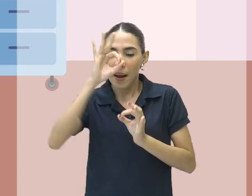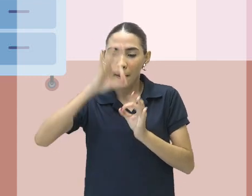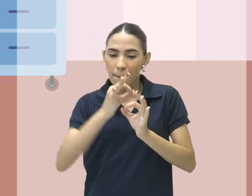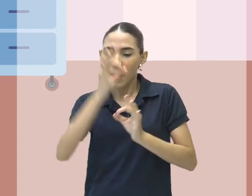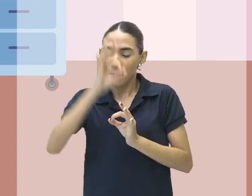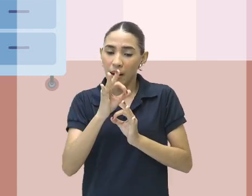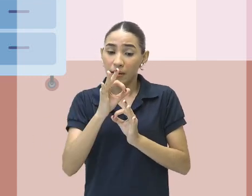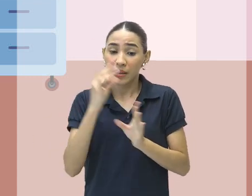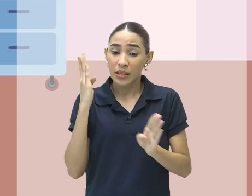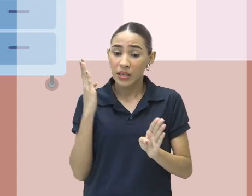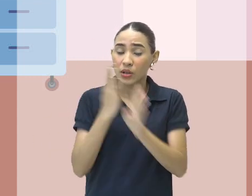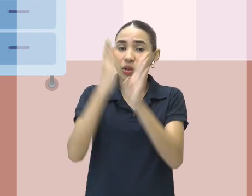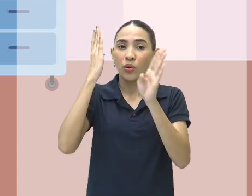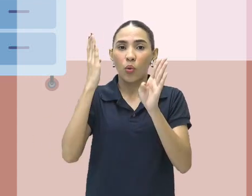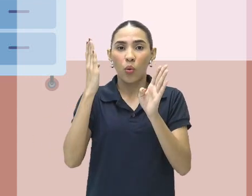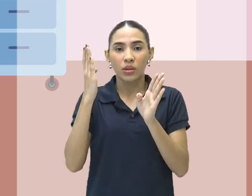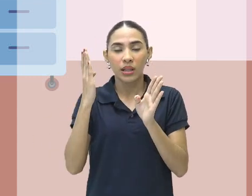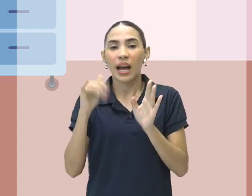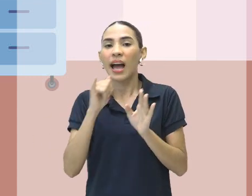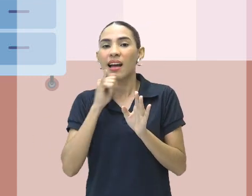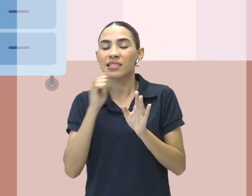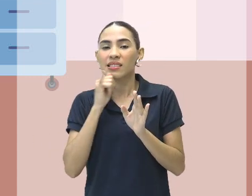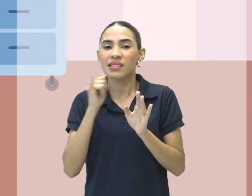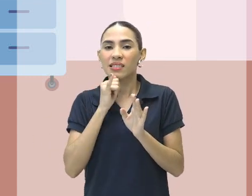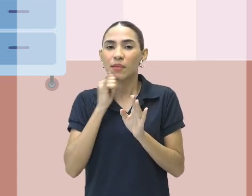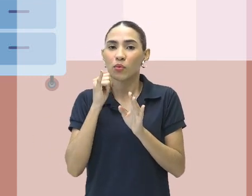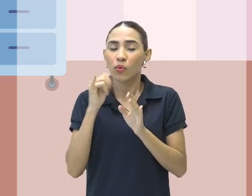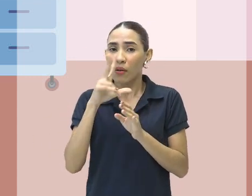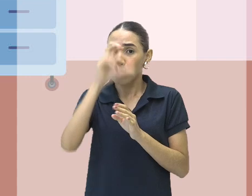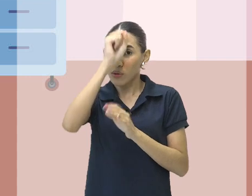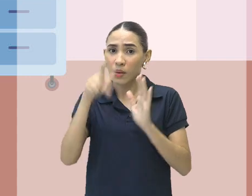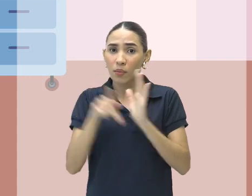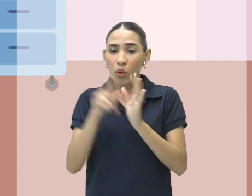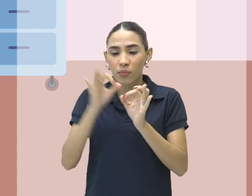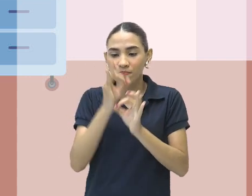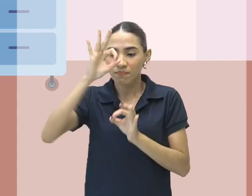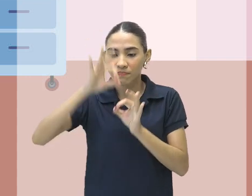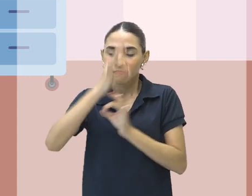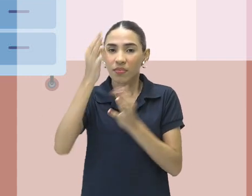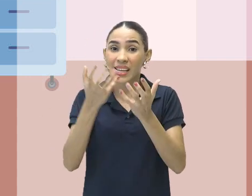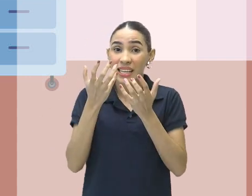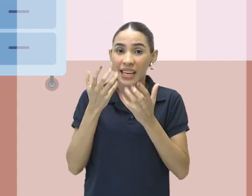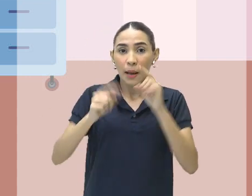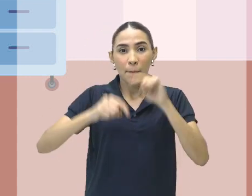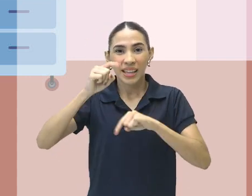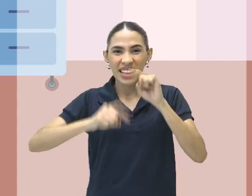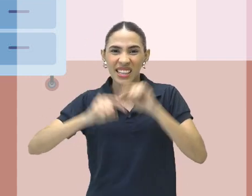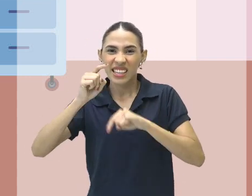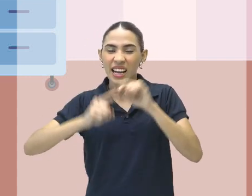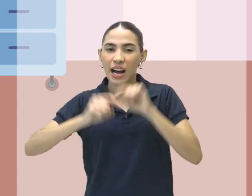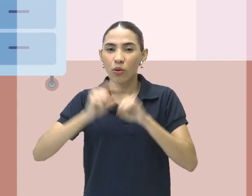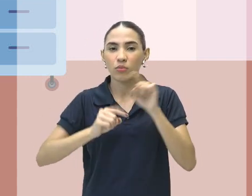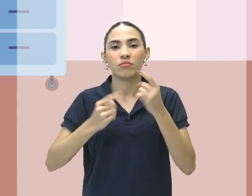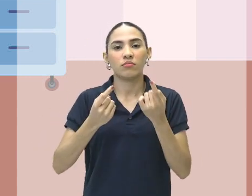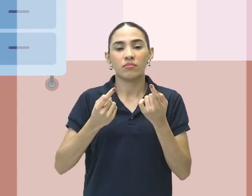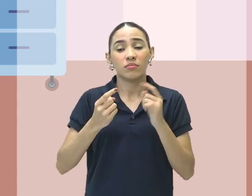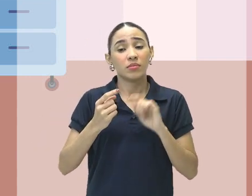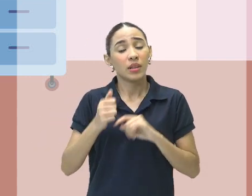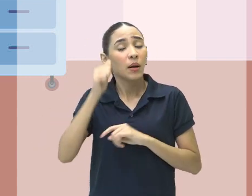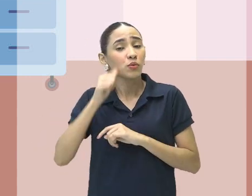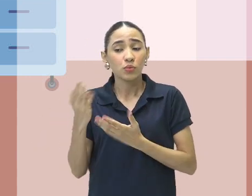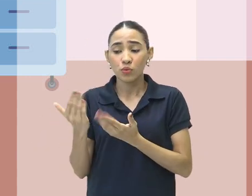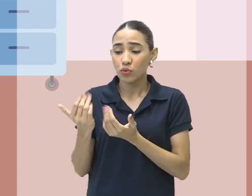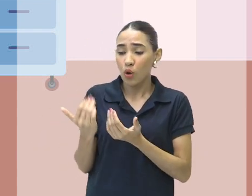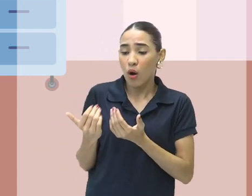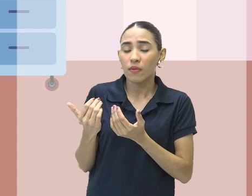o poder desse tear, passa a apresentar então aí os desejos materiais, né, cada vez maiores. E a moça passou